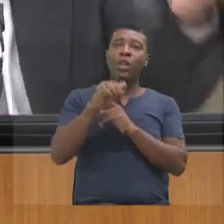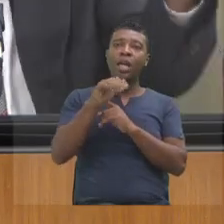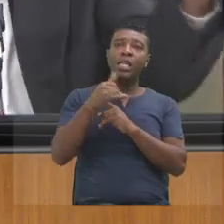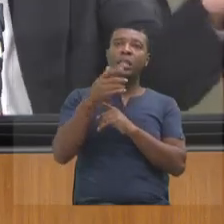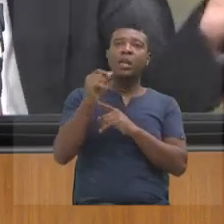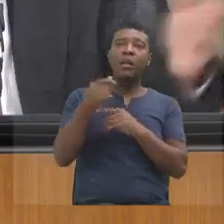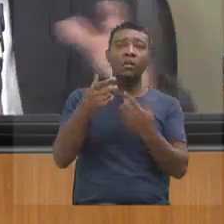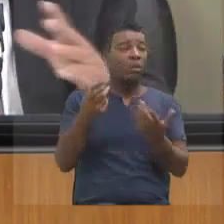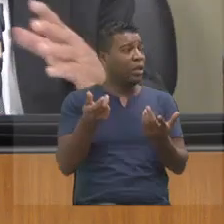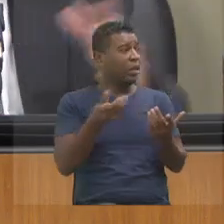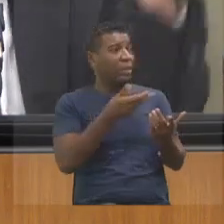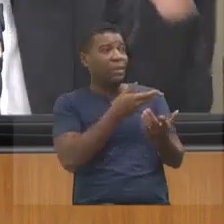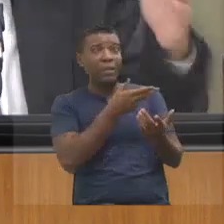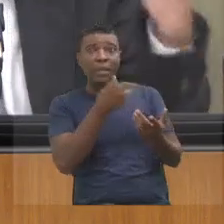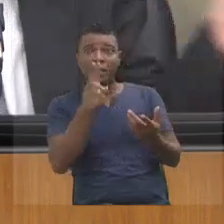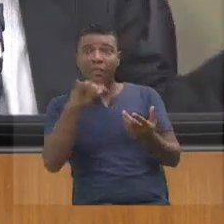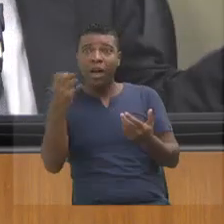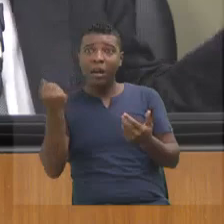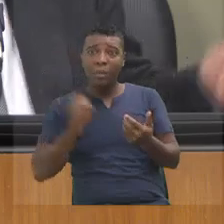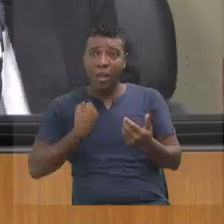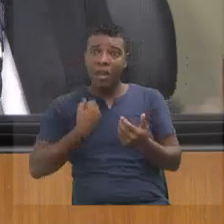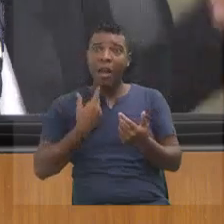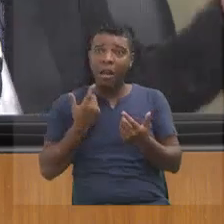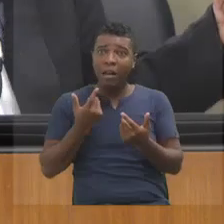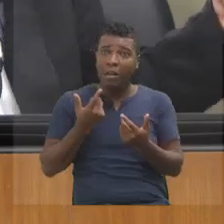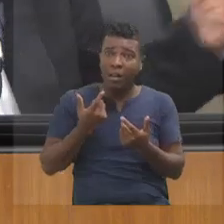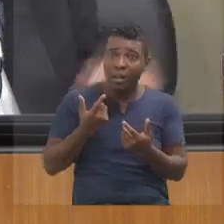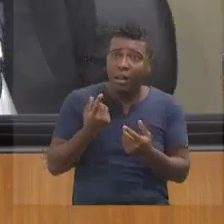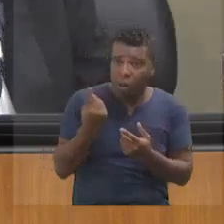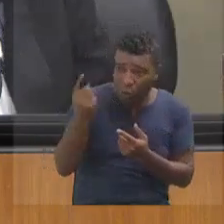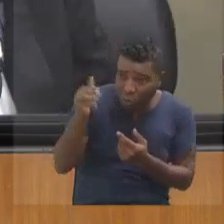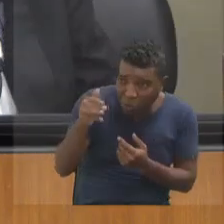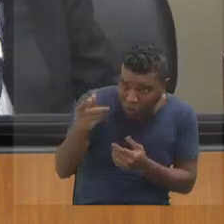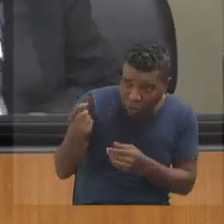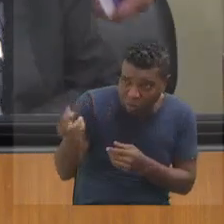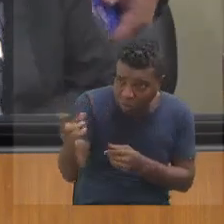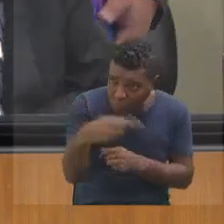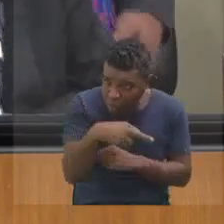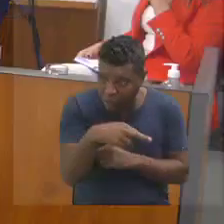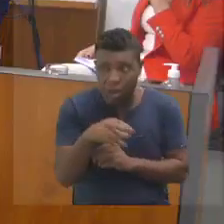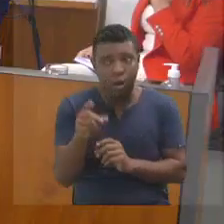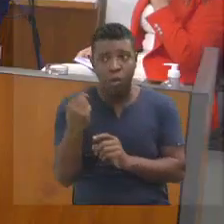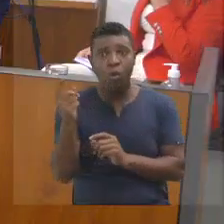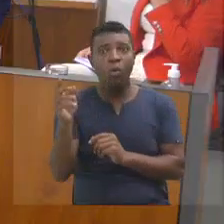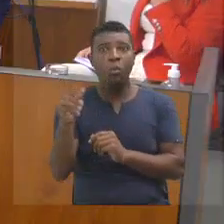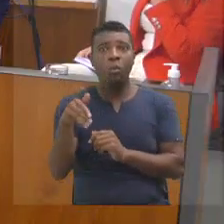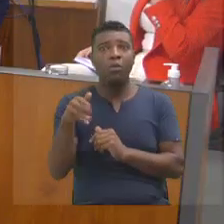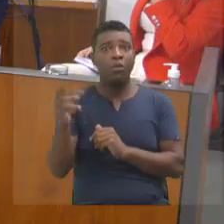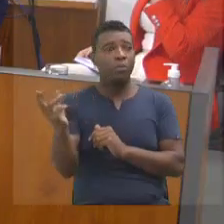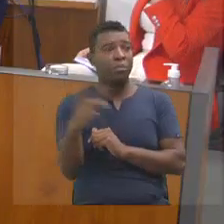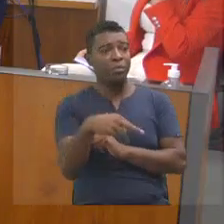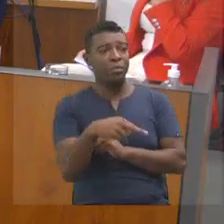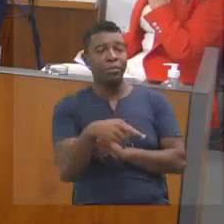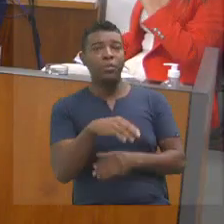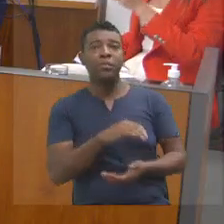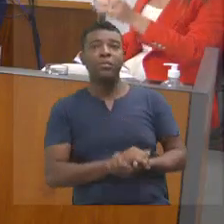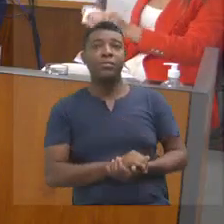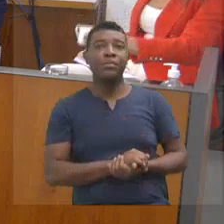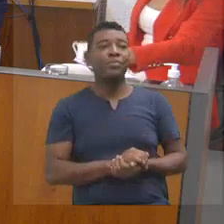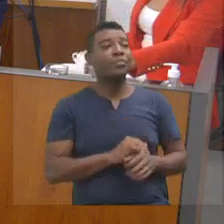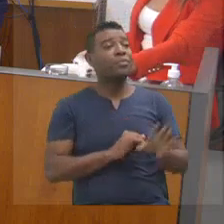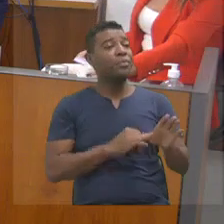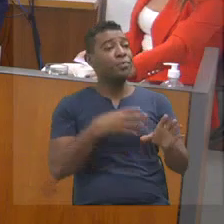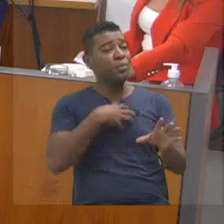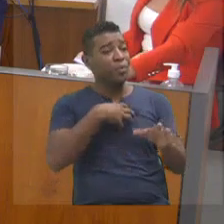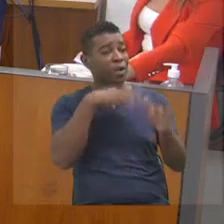matar esse bolo é um direito então tá um minuto Fábio eu fico muito feliz